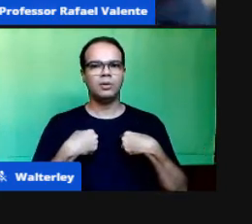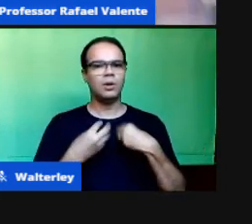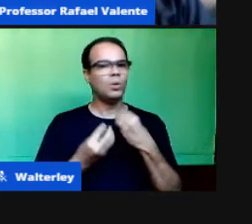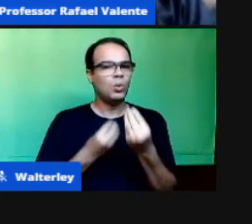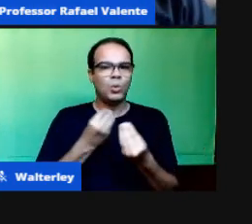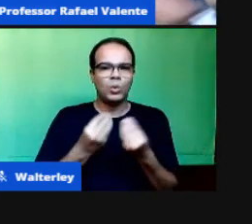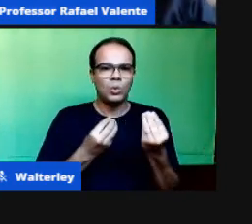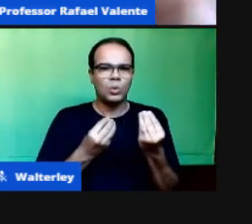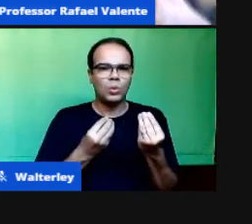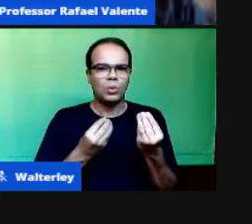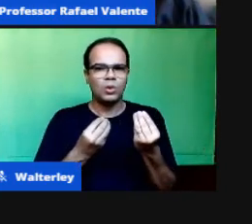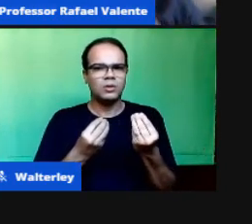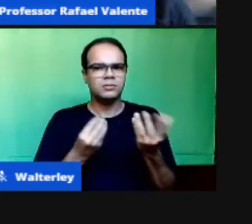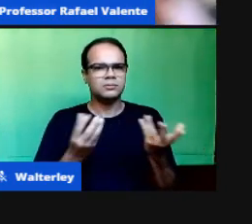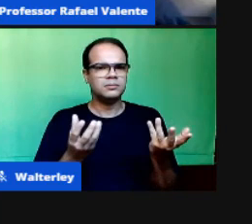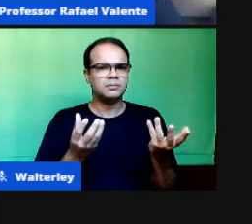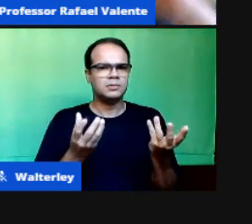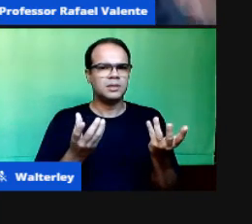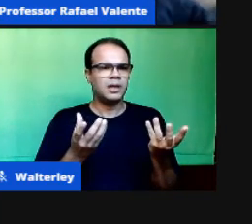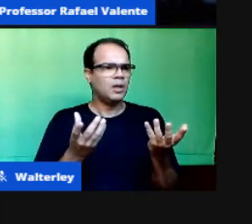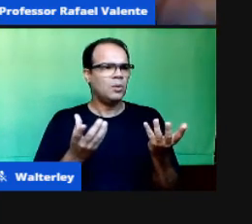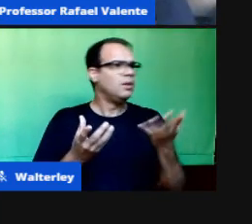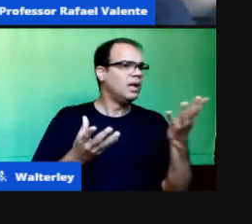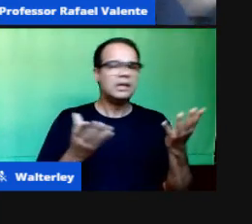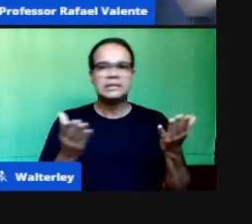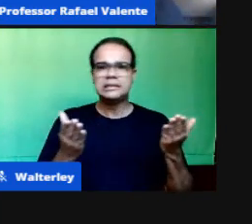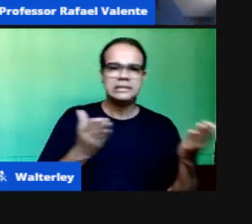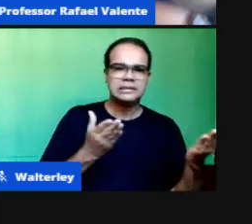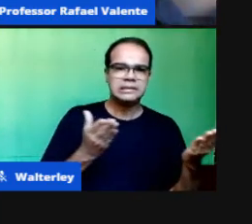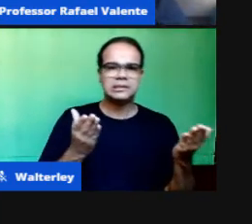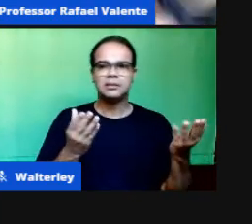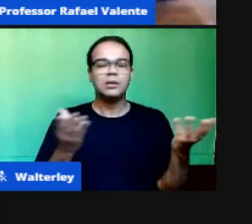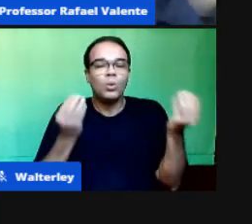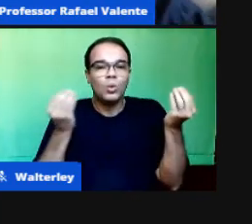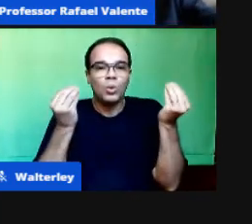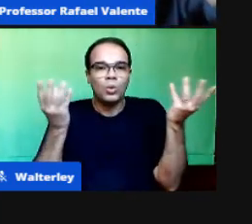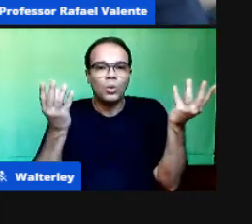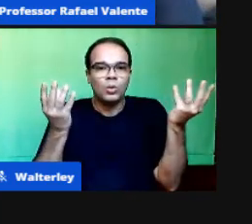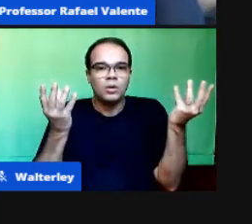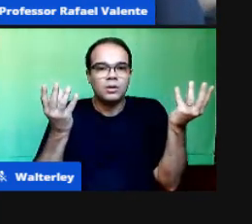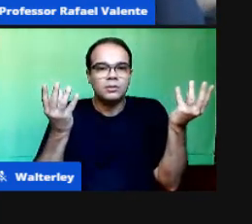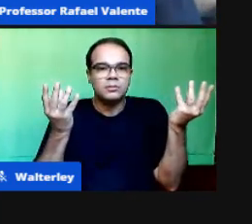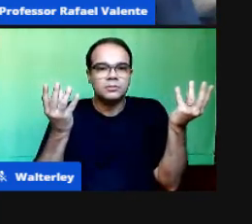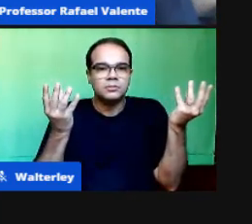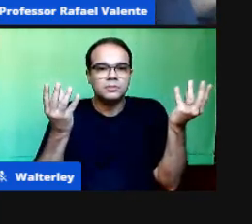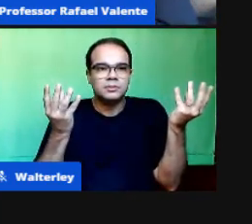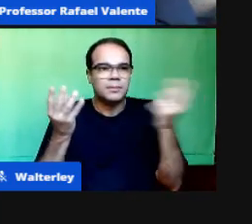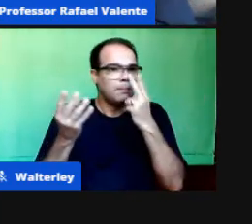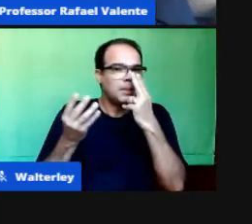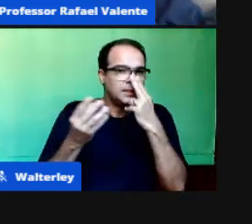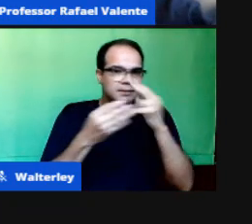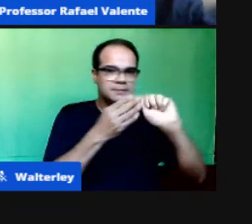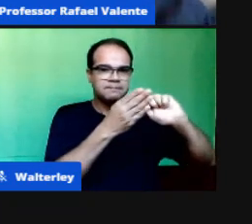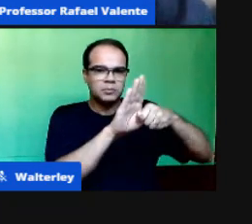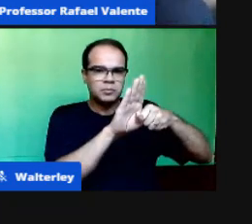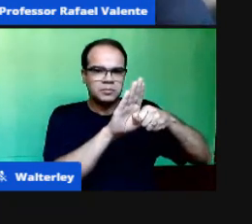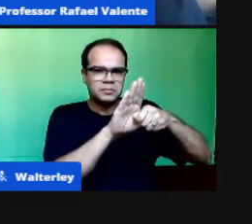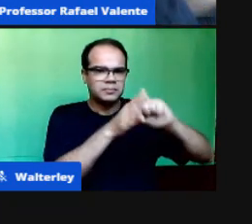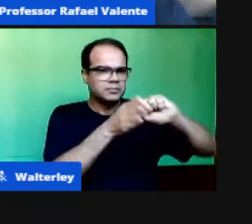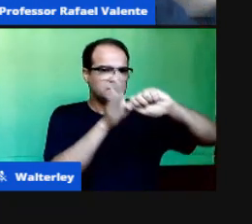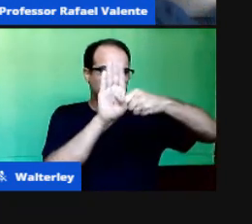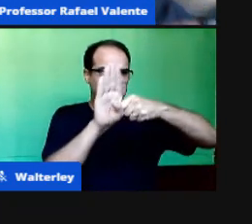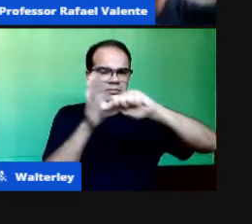me deslocar dentro de todo esse processo? O meu direito de ir e vir, né, ele está bloqueado. Isso